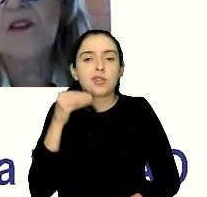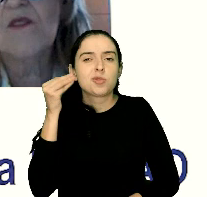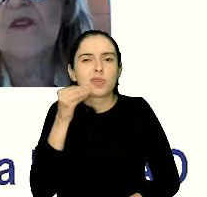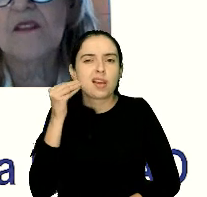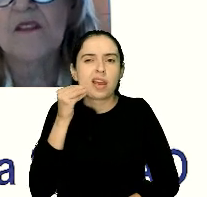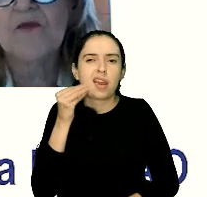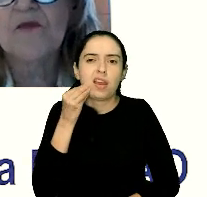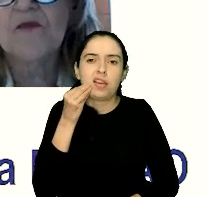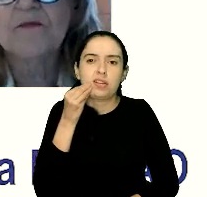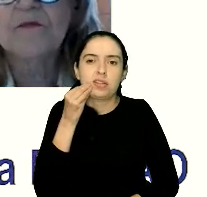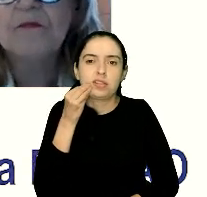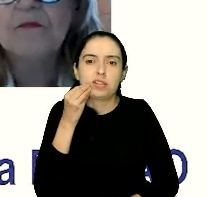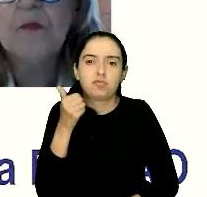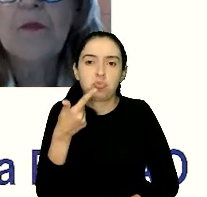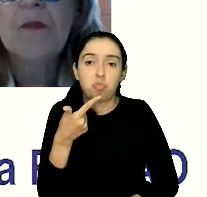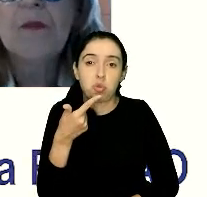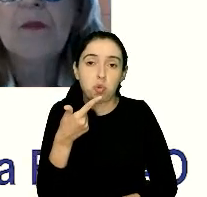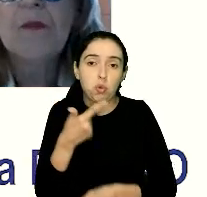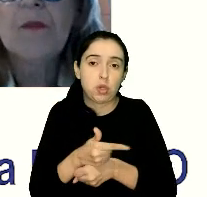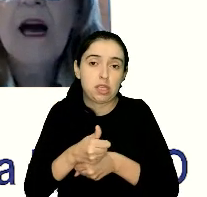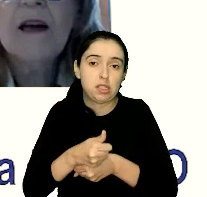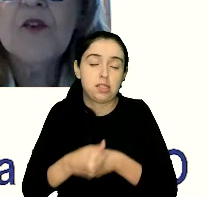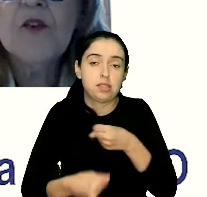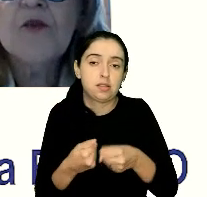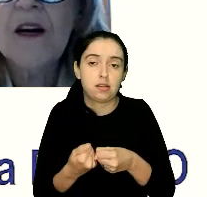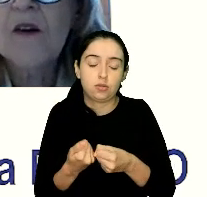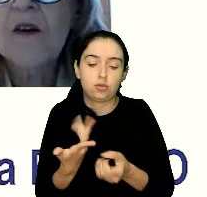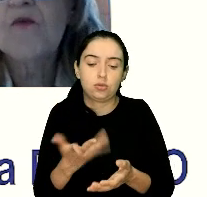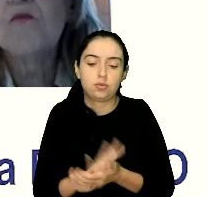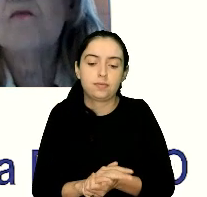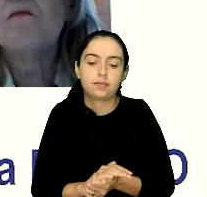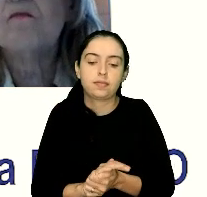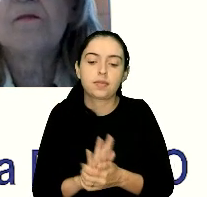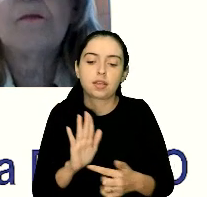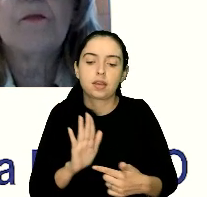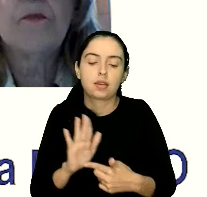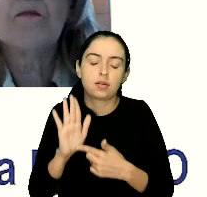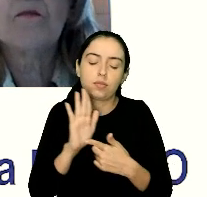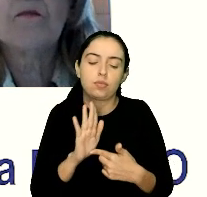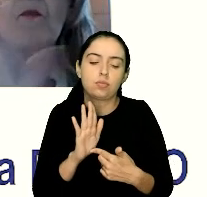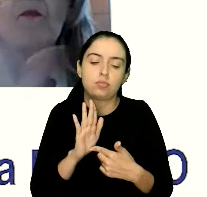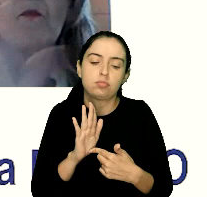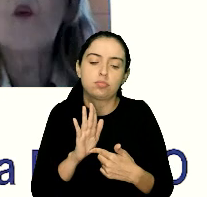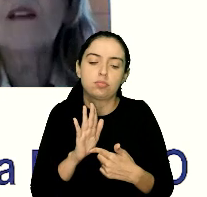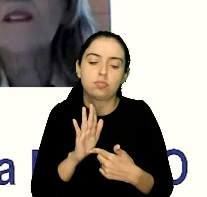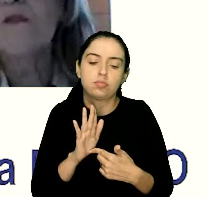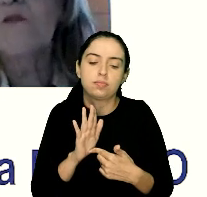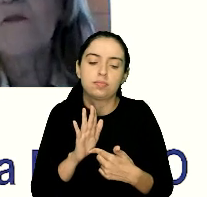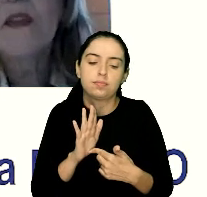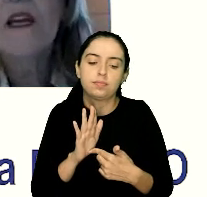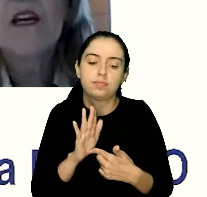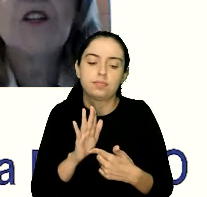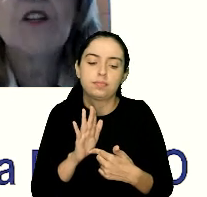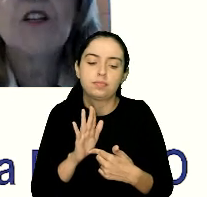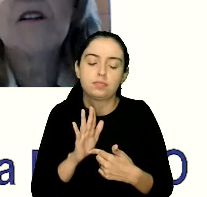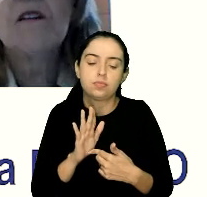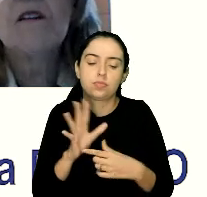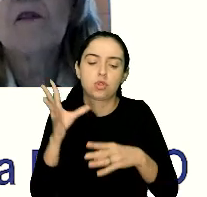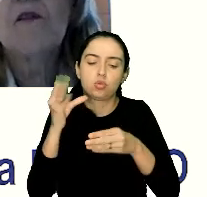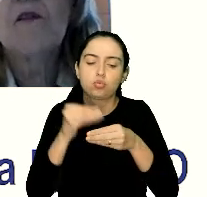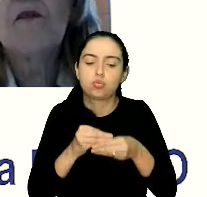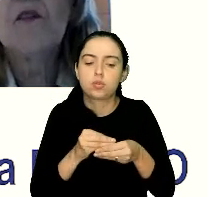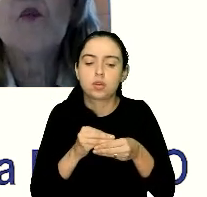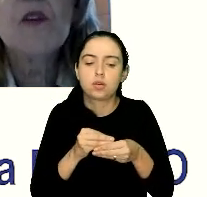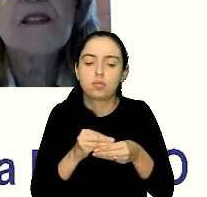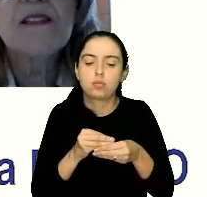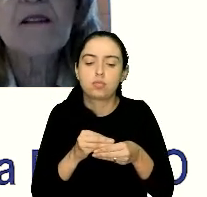vivenciadas há quase 2 anos. Aqui eu trago uma coleção